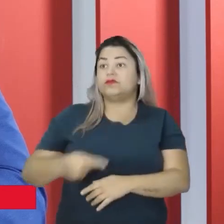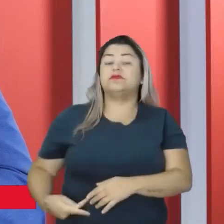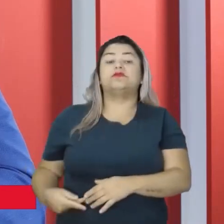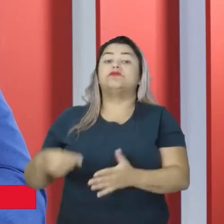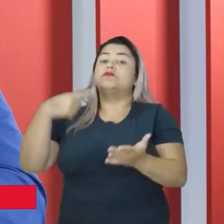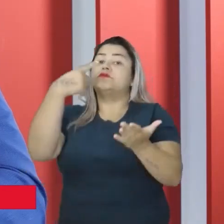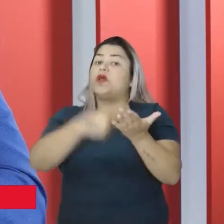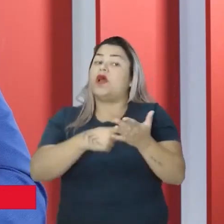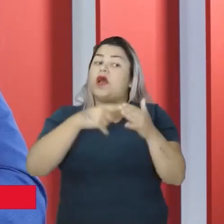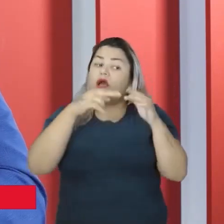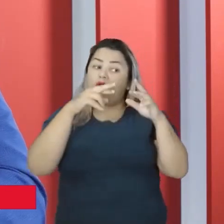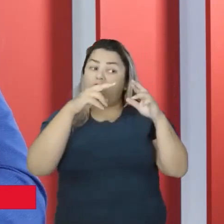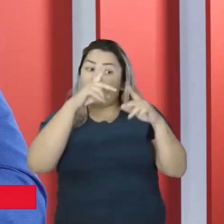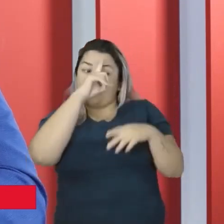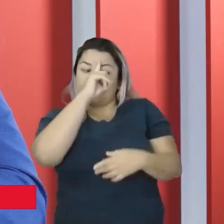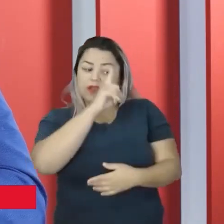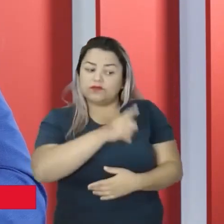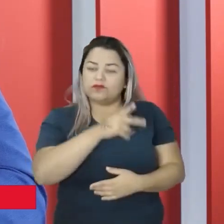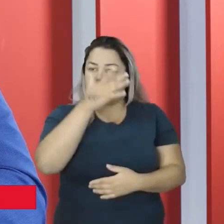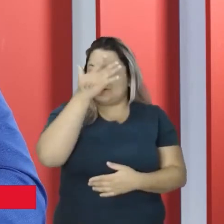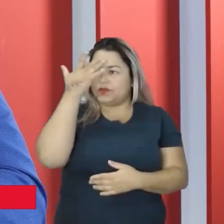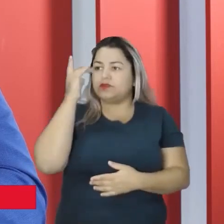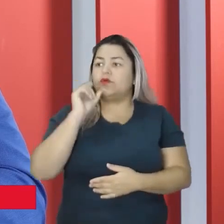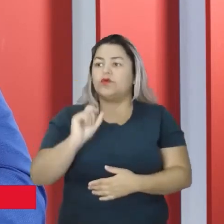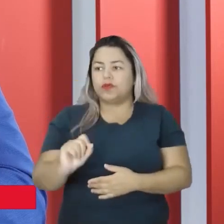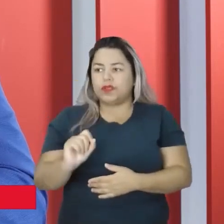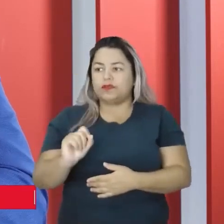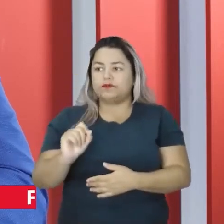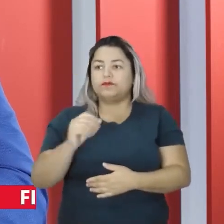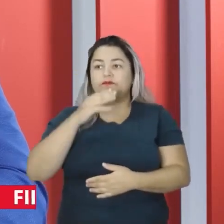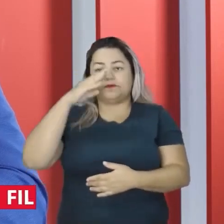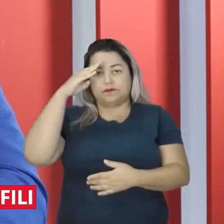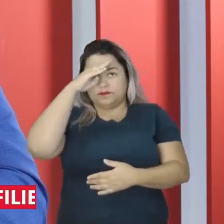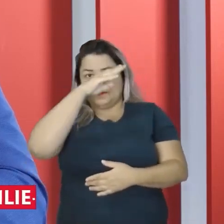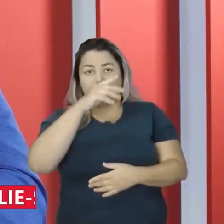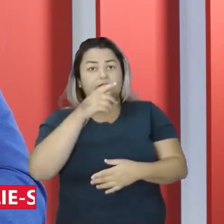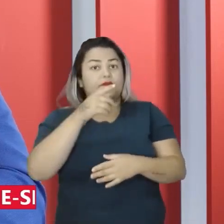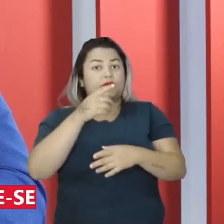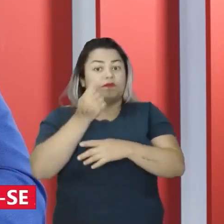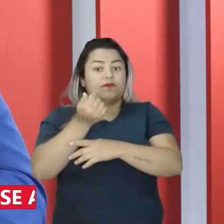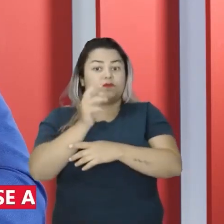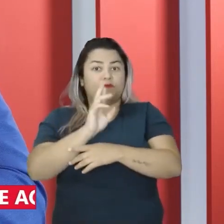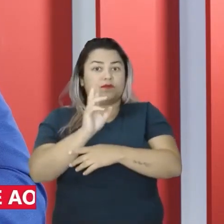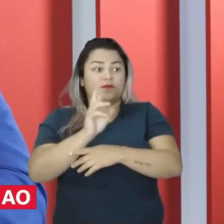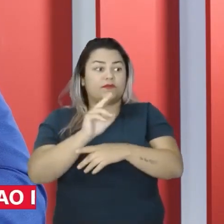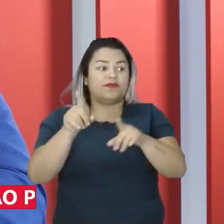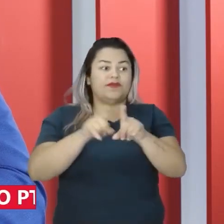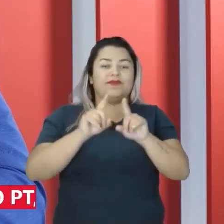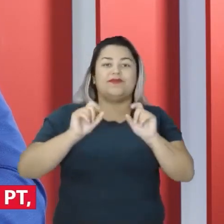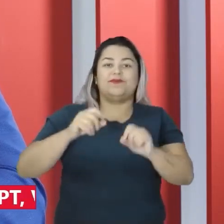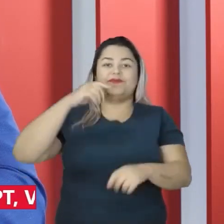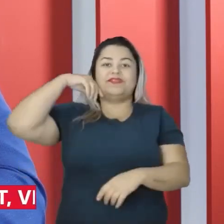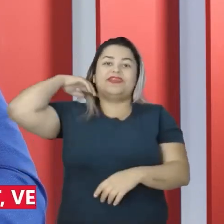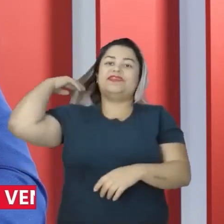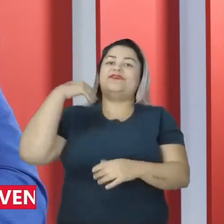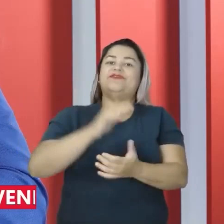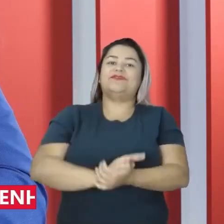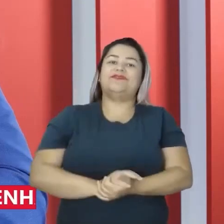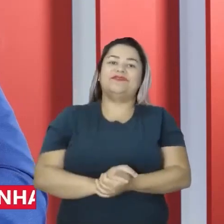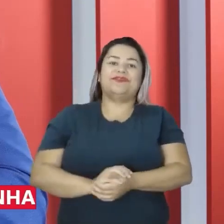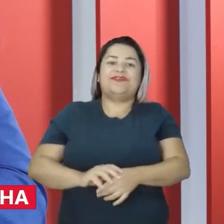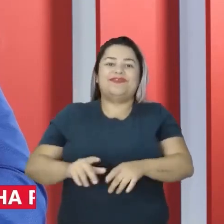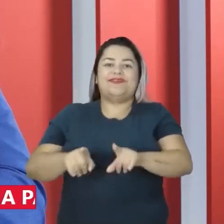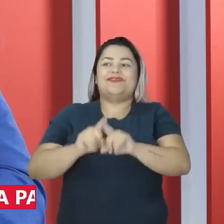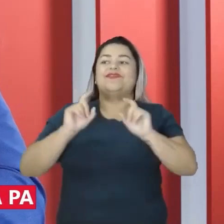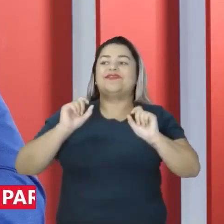Quais eram as ordens que o Bolsonaro dava para ele? Ele mexia com o dinheiro em espécie? ele fraudou o cartão de vacinação, e a questão